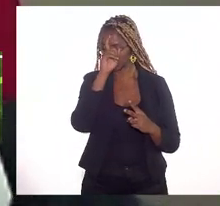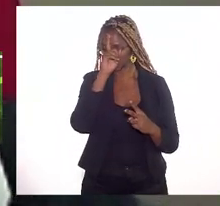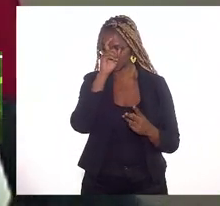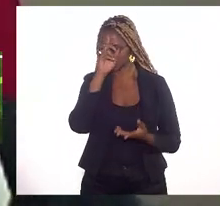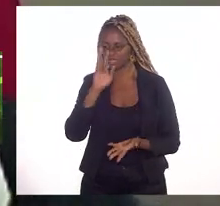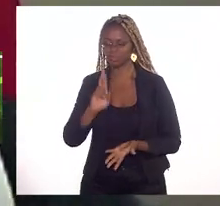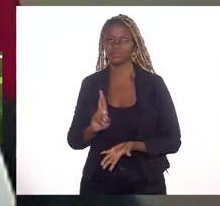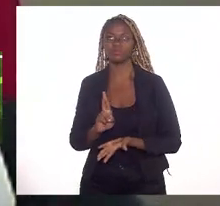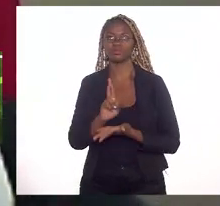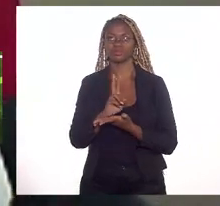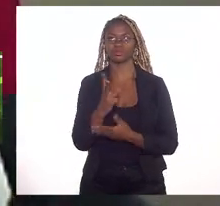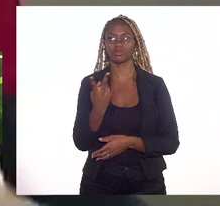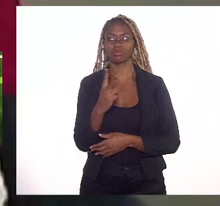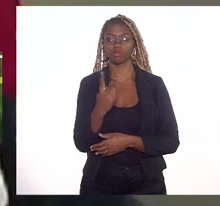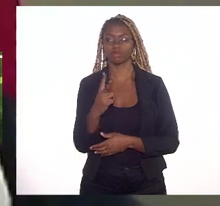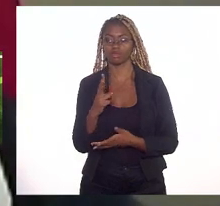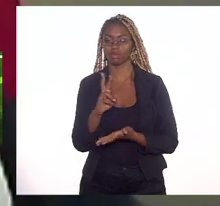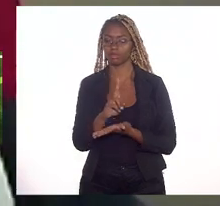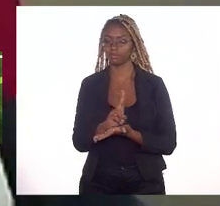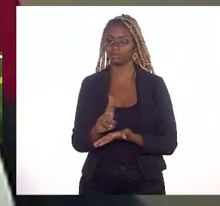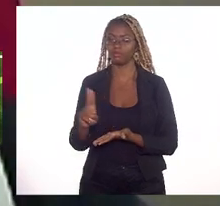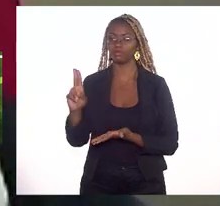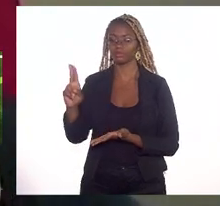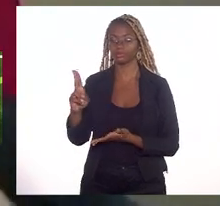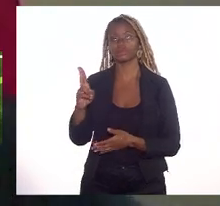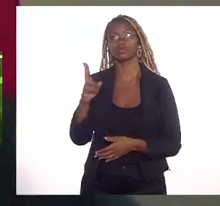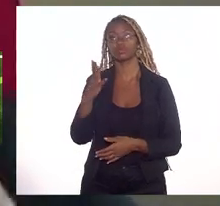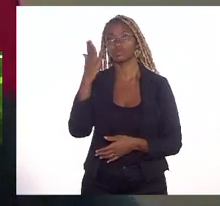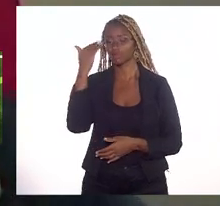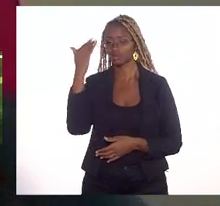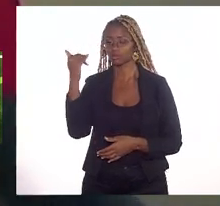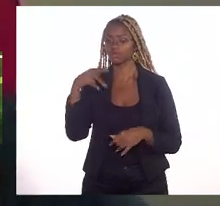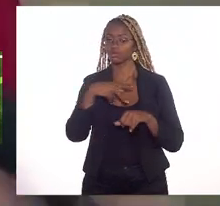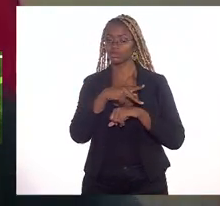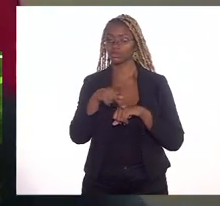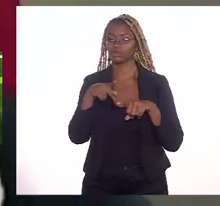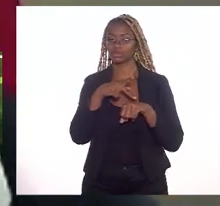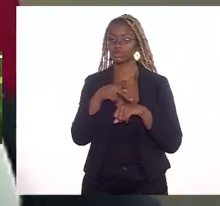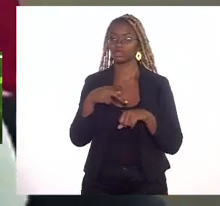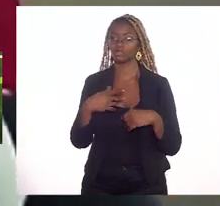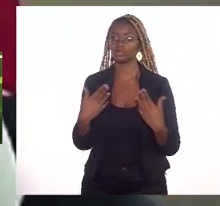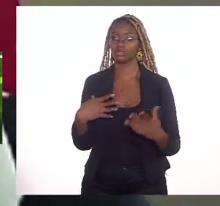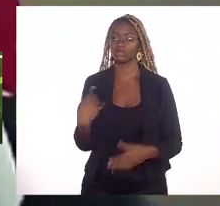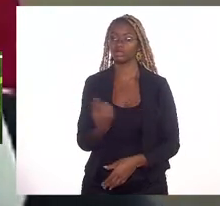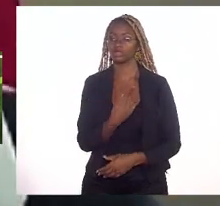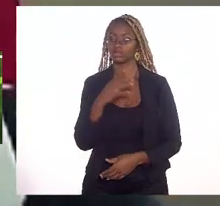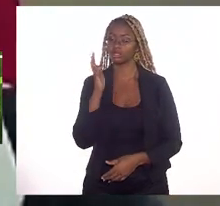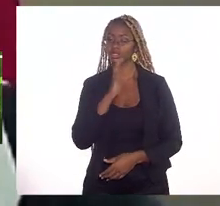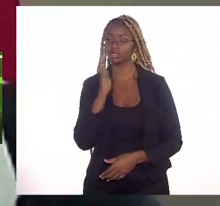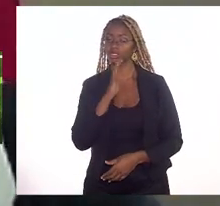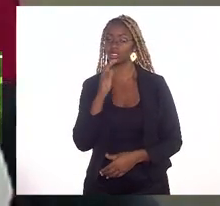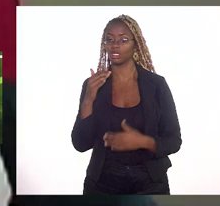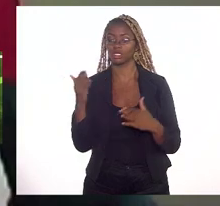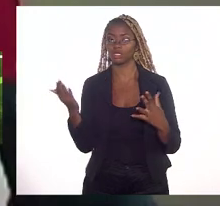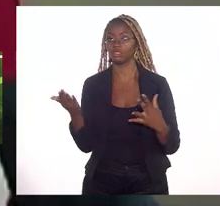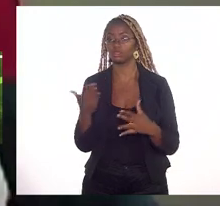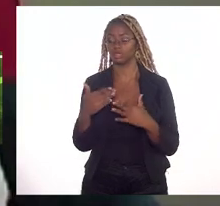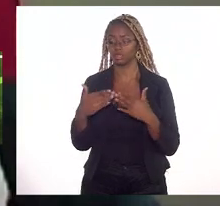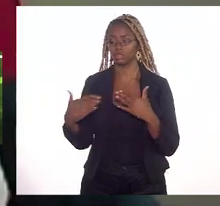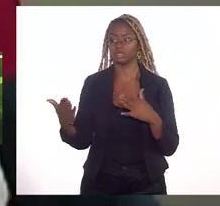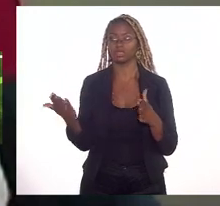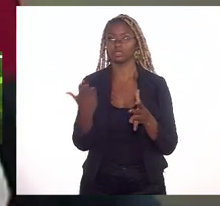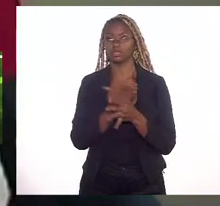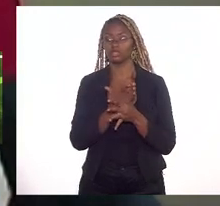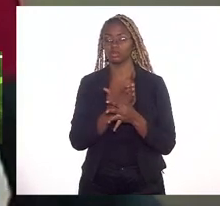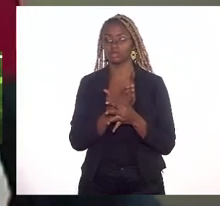referência, duas universidades reconhecidas no país, então que a gente possa acelerar esses processos. Não sei se a doutora Fernanda